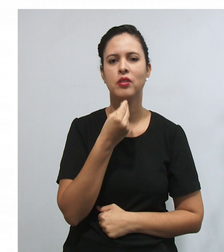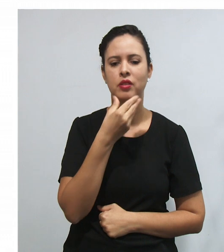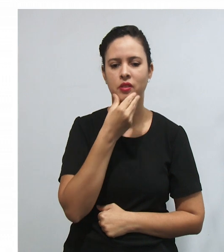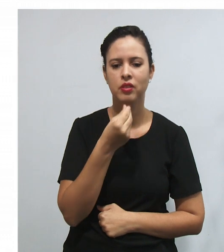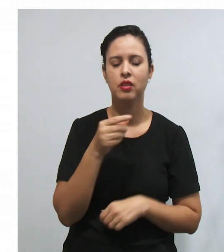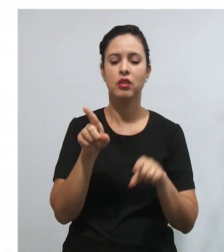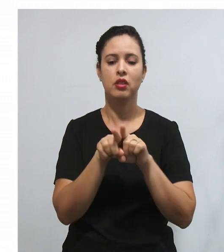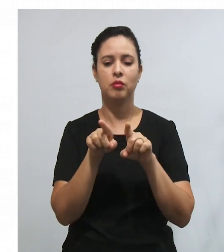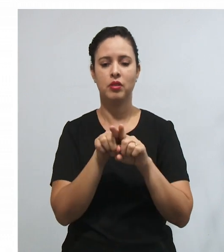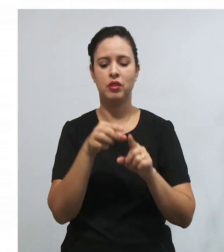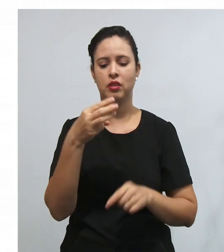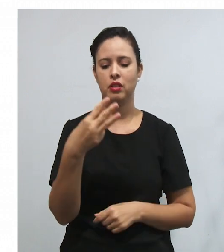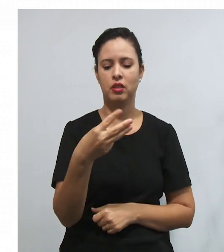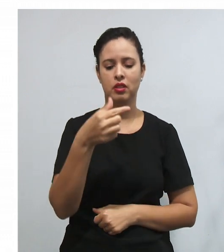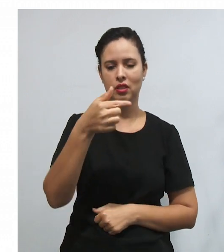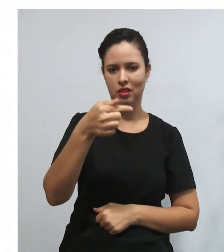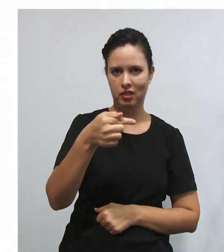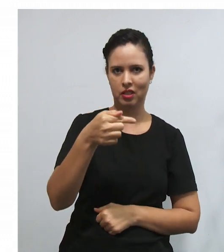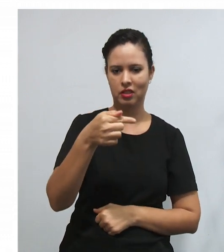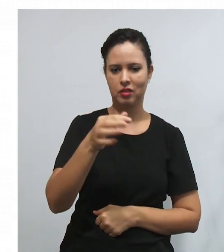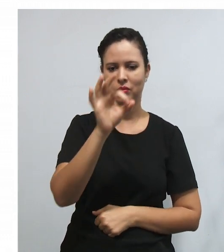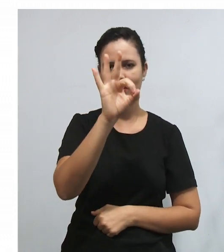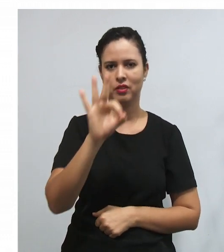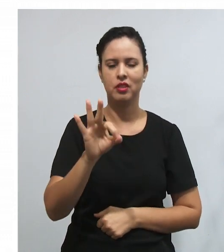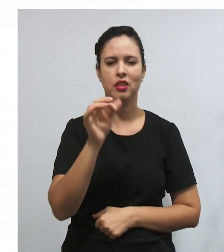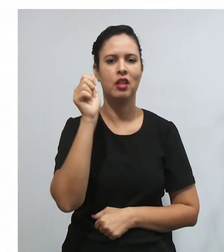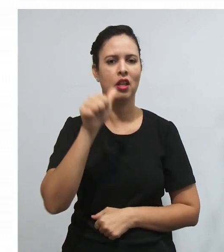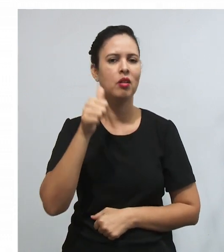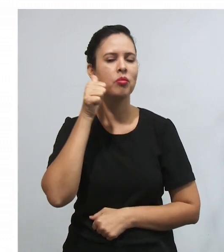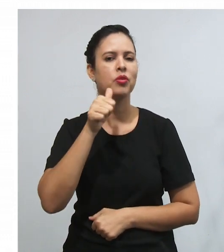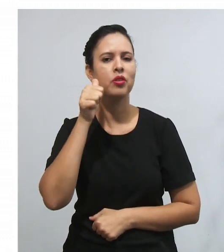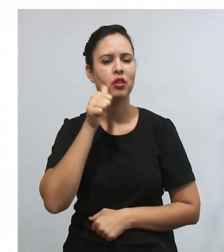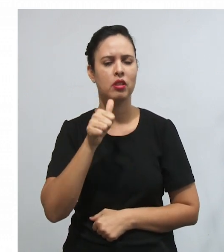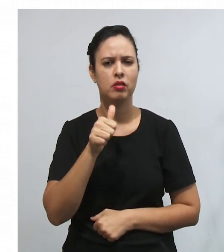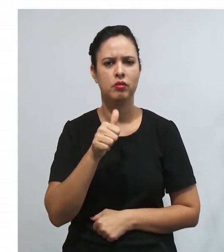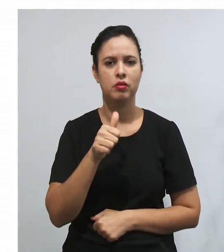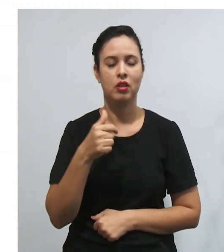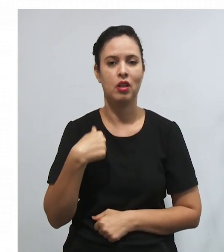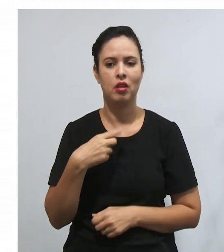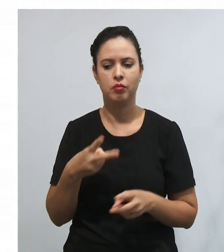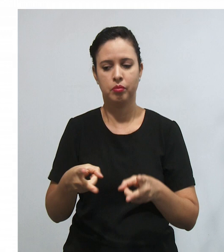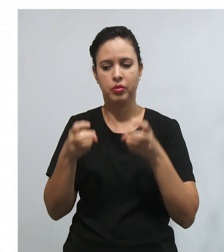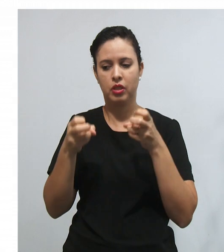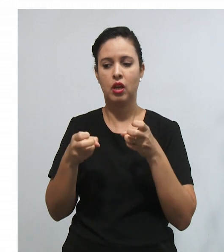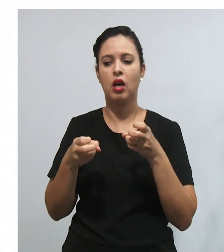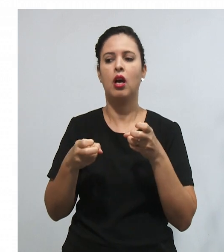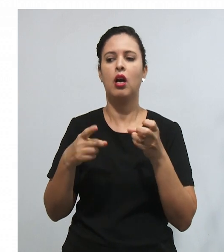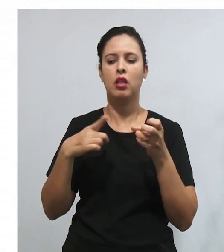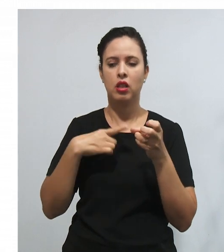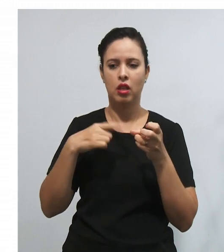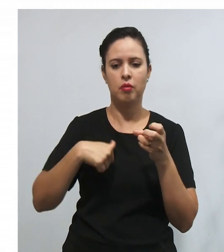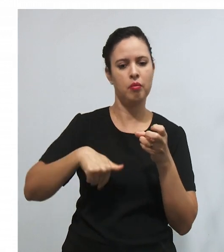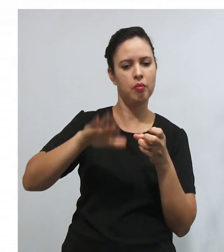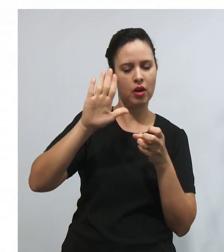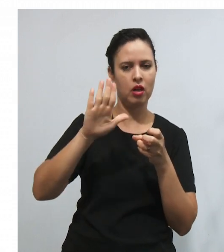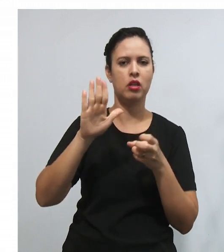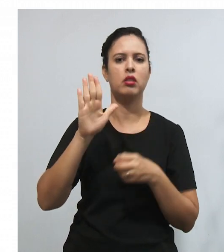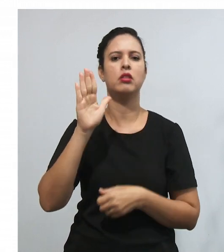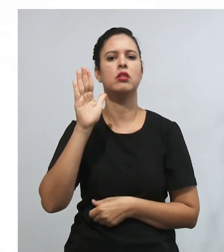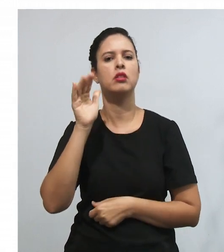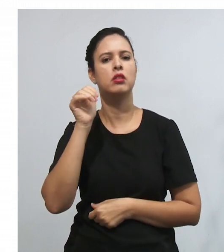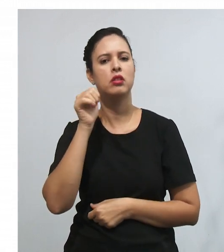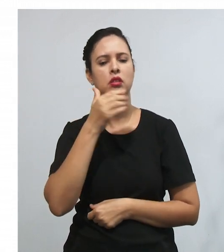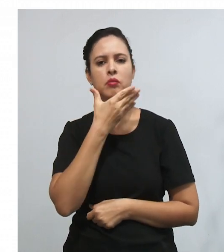feminino. Certo? Então eu já começo a ter uma ideia, opa, tem mais garotos aqui do que as garotas, né, do que as